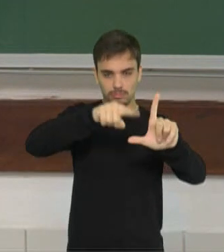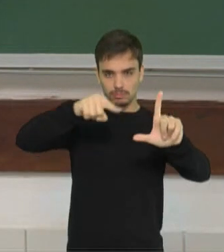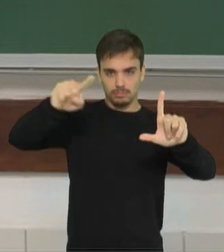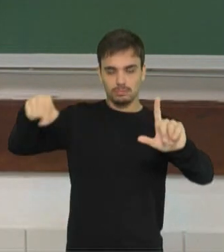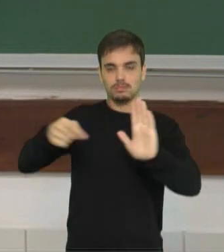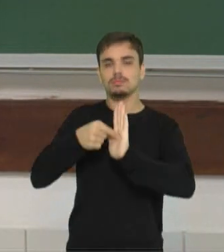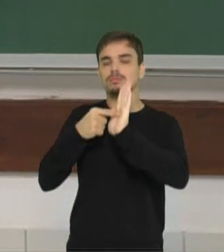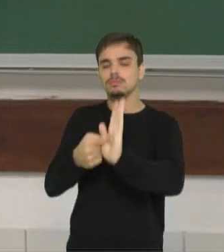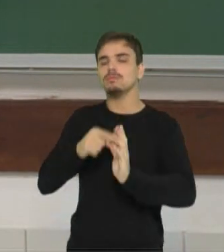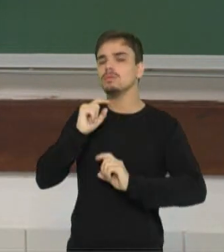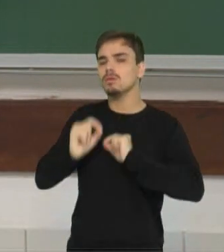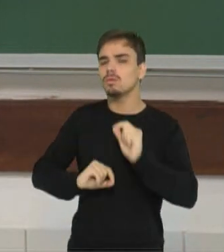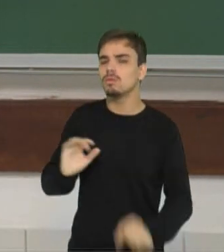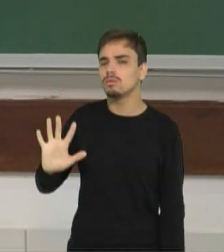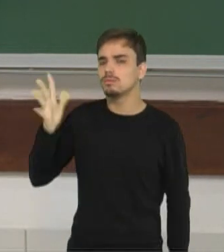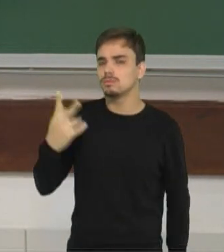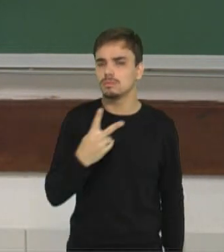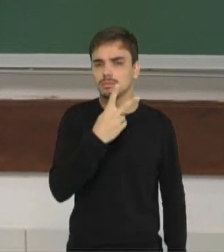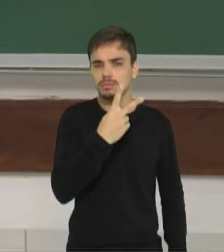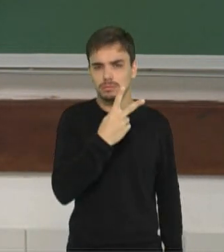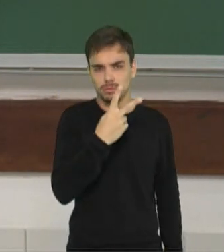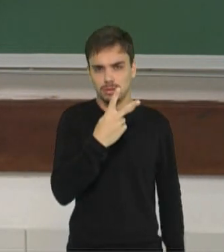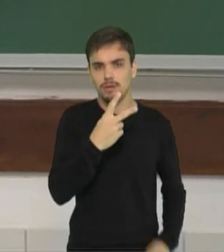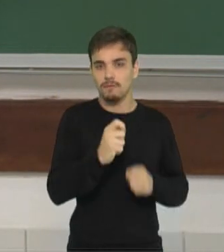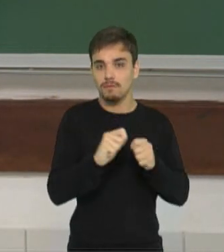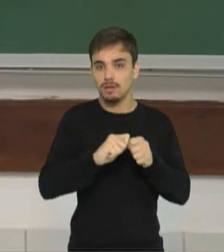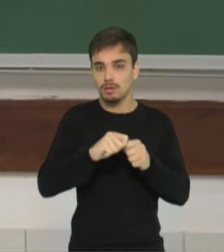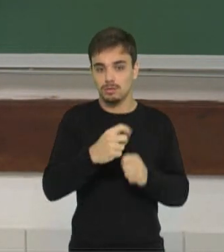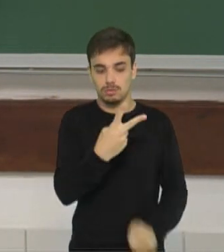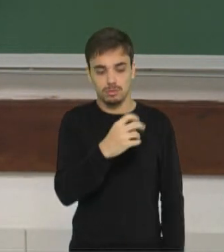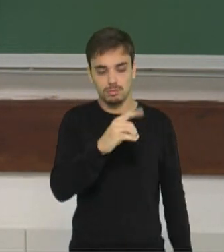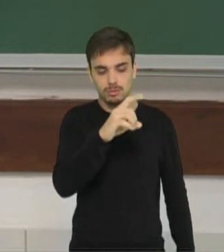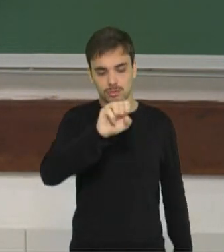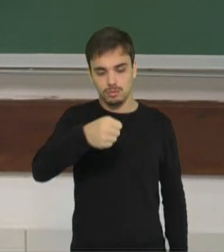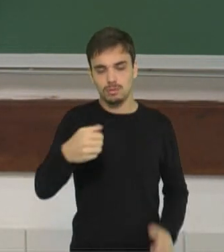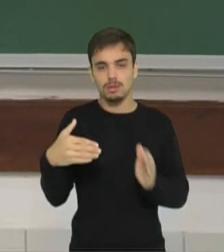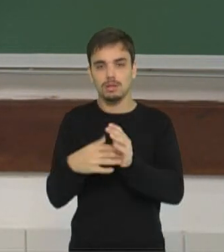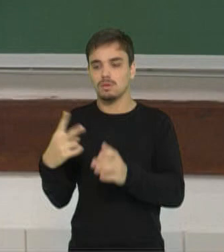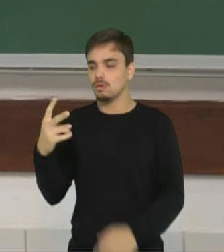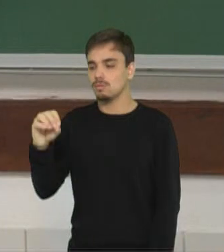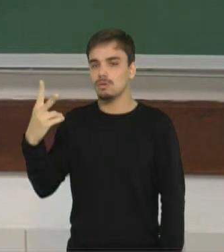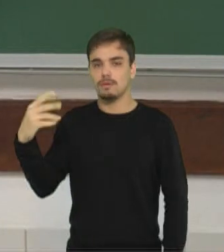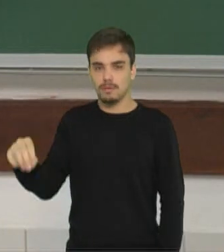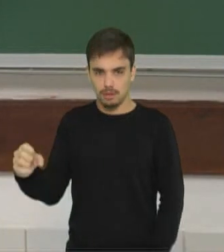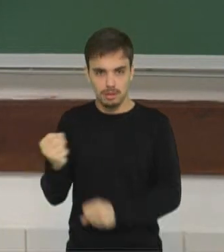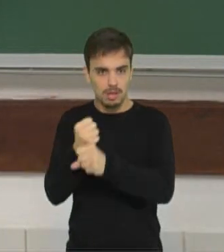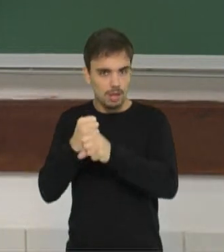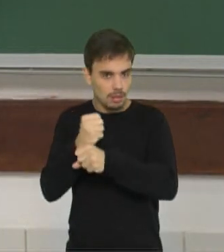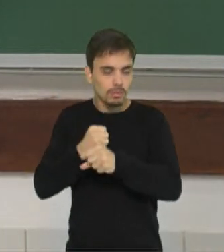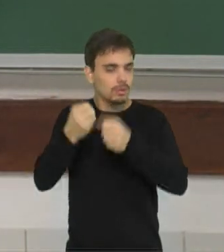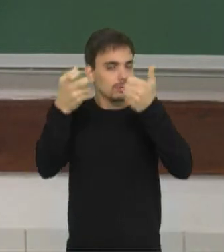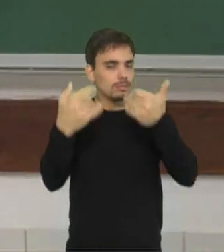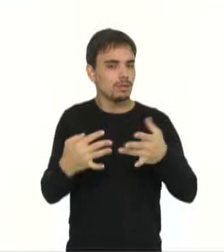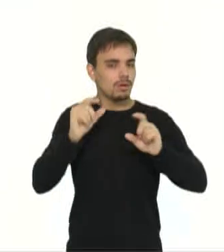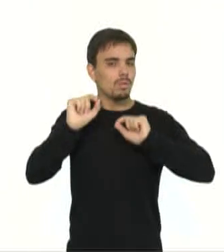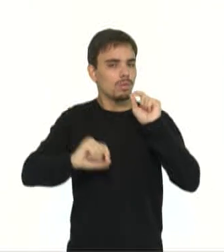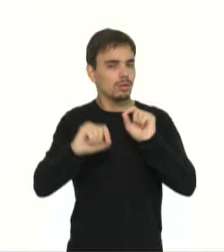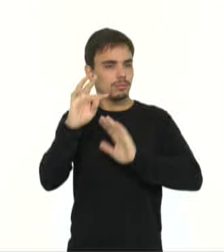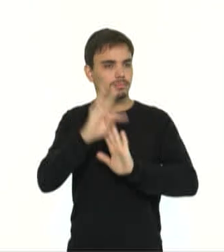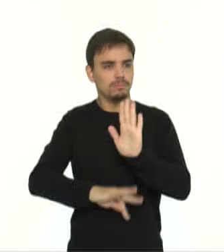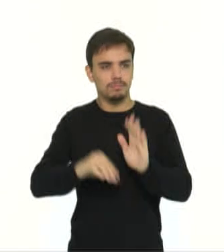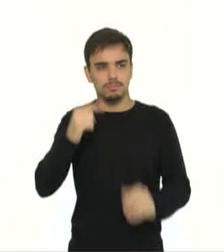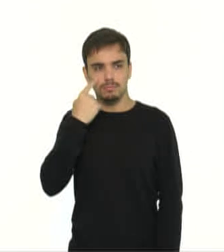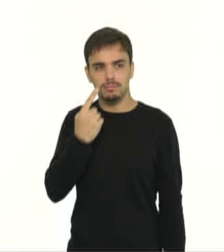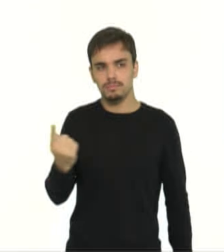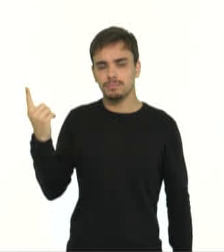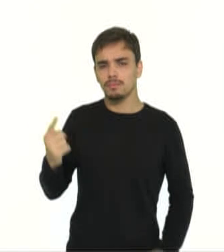que aconteceu de 2000, essa pesquisa foi feita de 2018 até 2020, e o texto diz assim, ó, According to